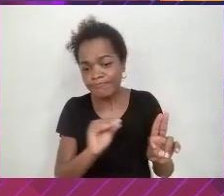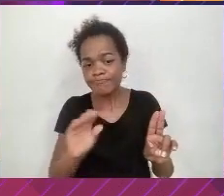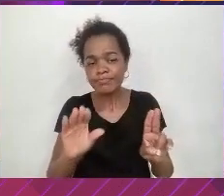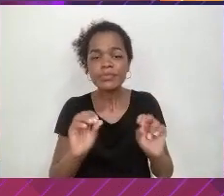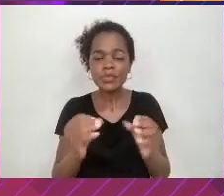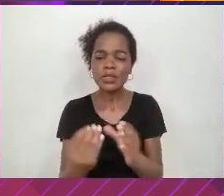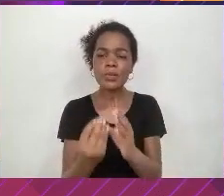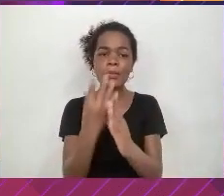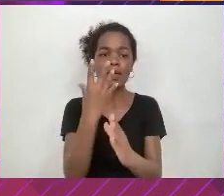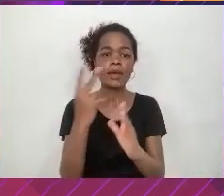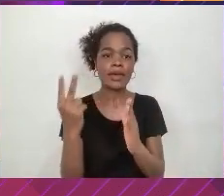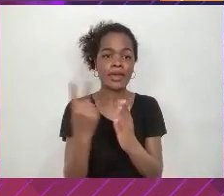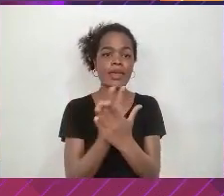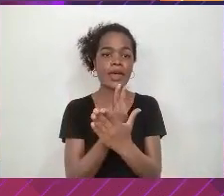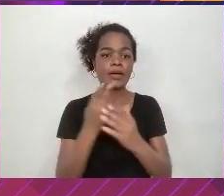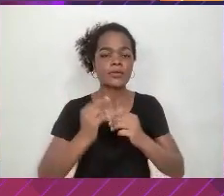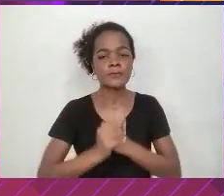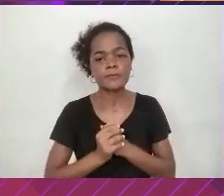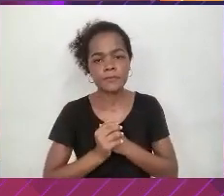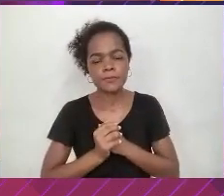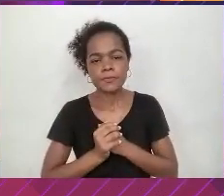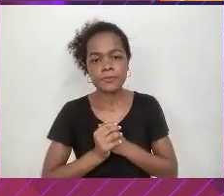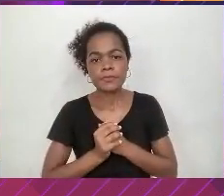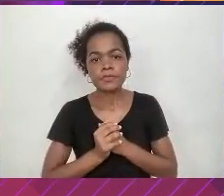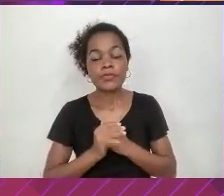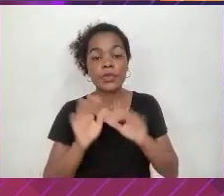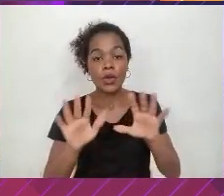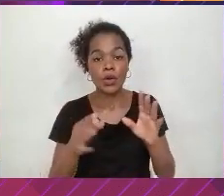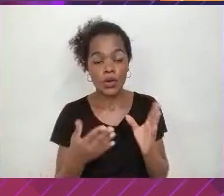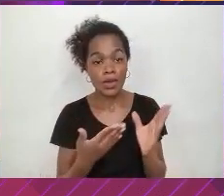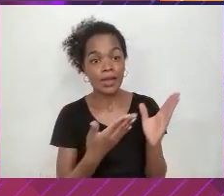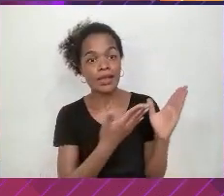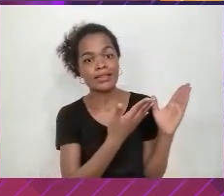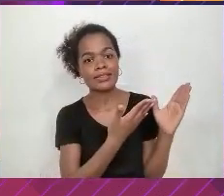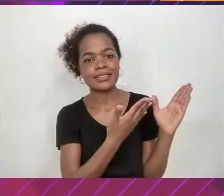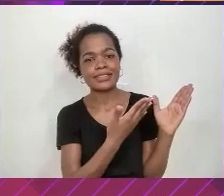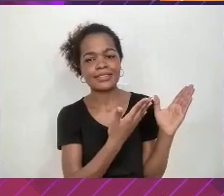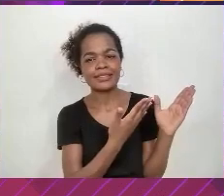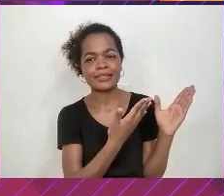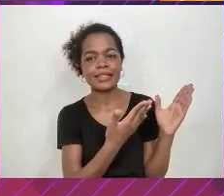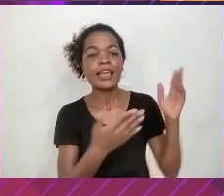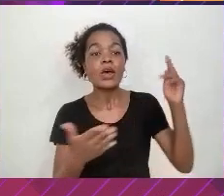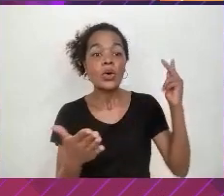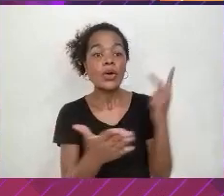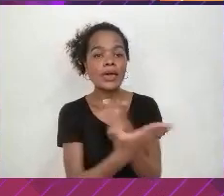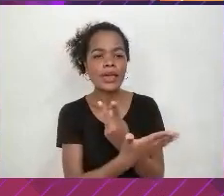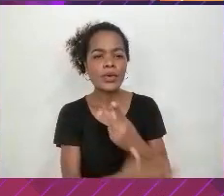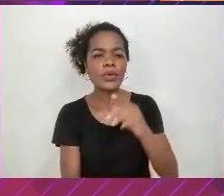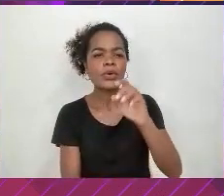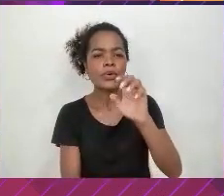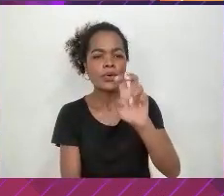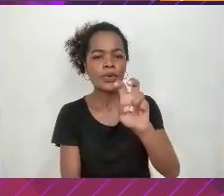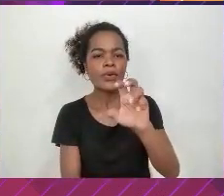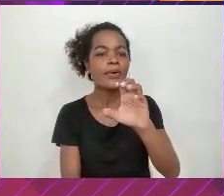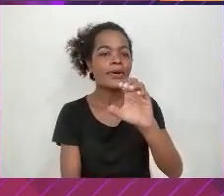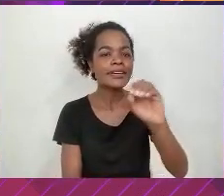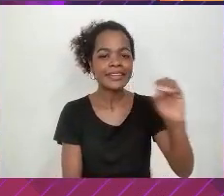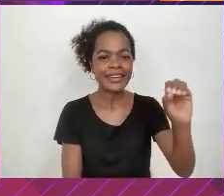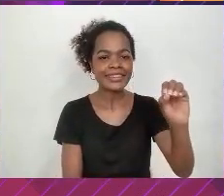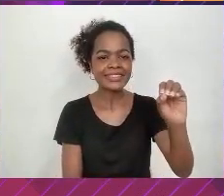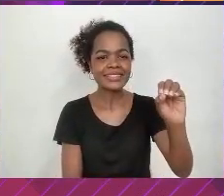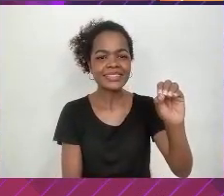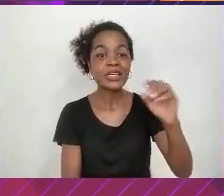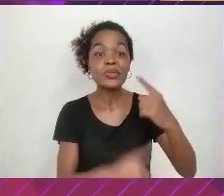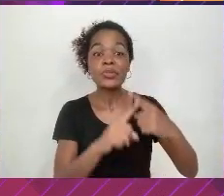gente. Então, nesse próximo slide, eu trouxe o erro 500, que ele veio dessa data